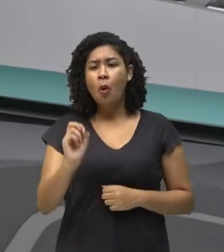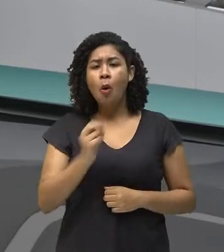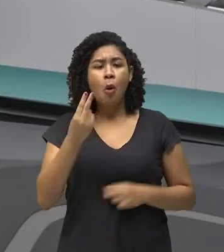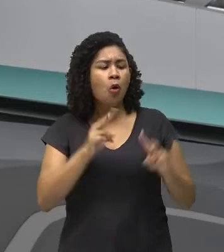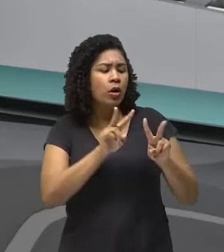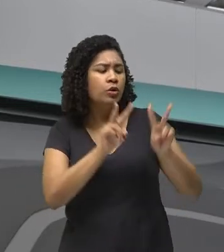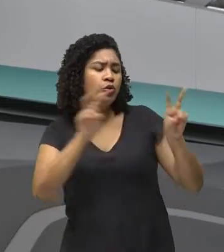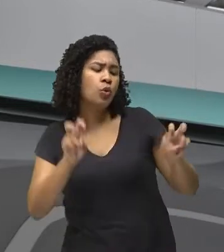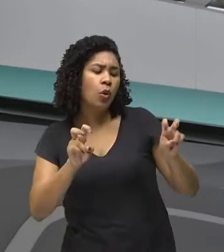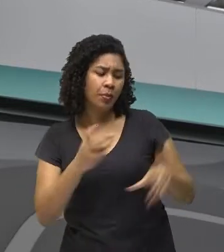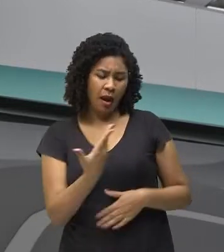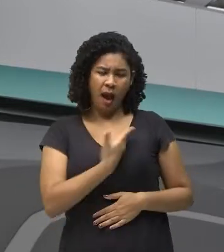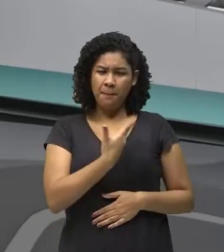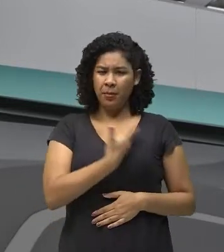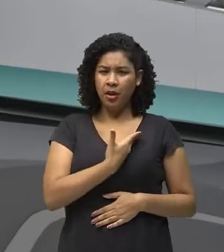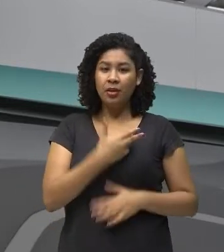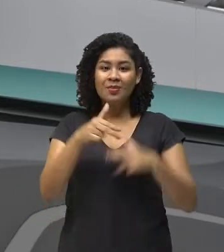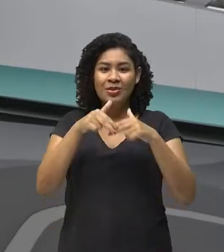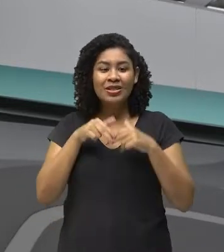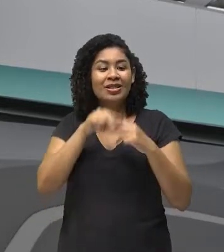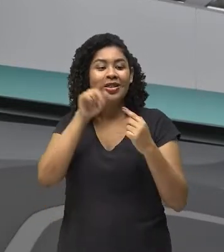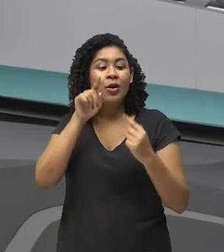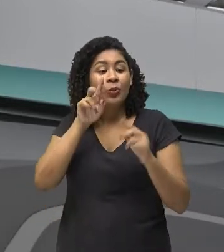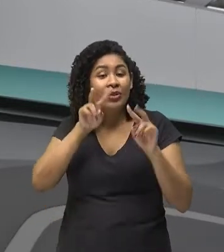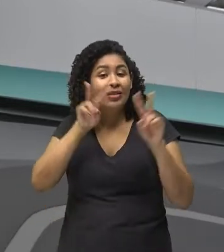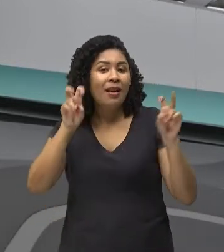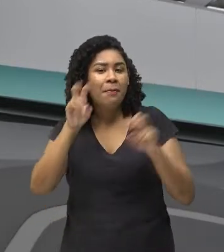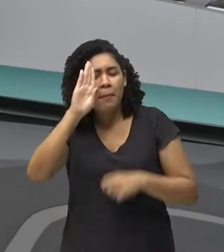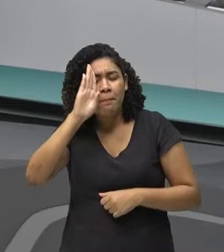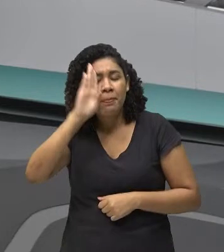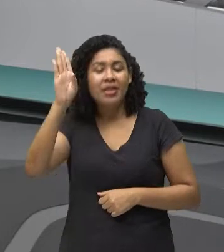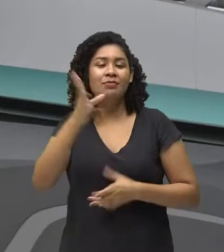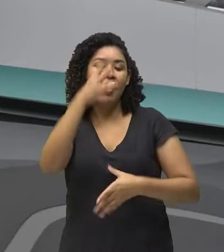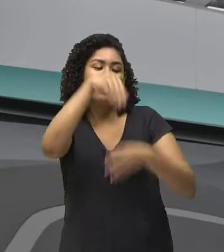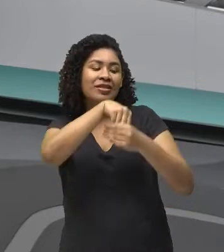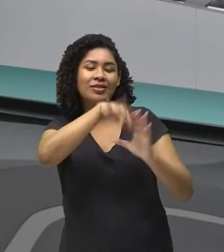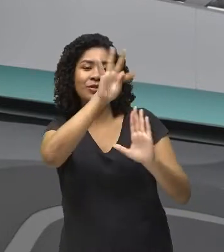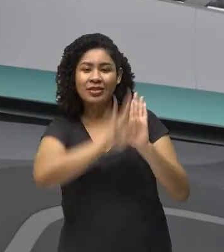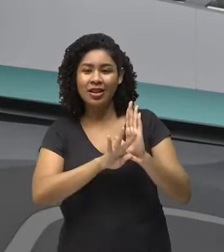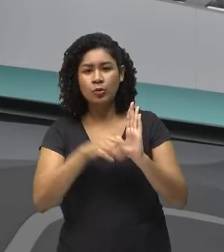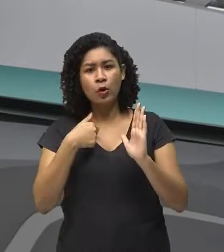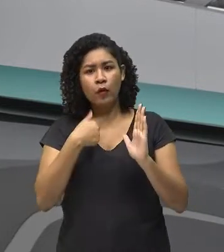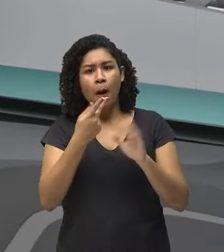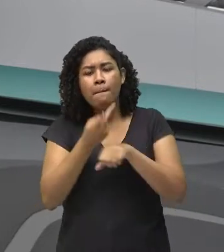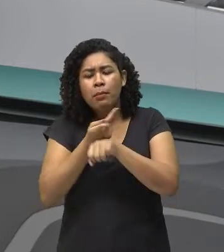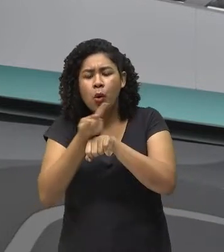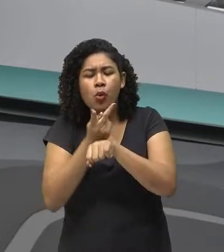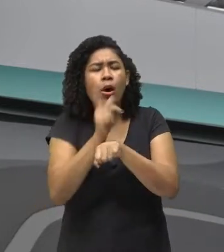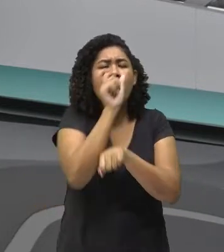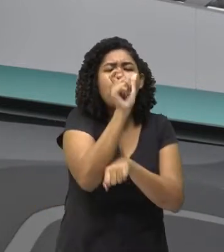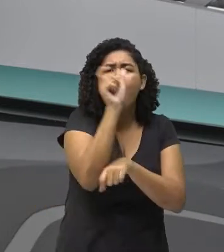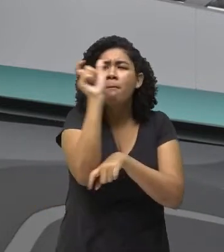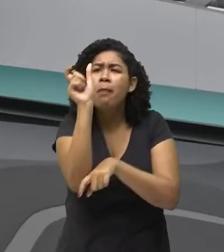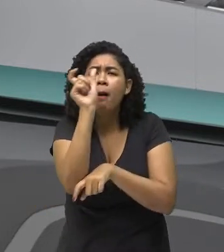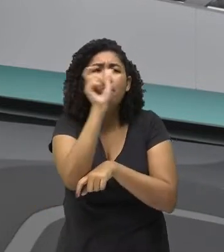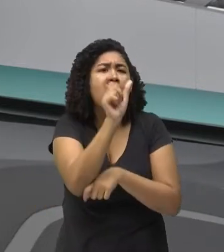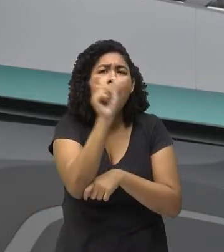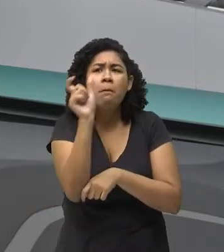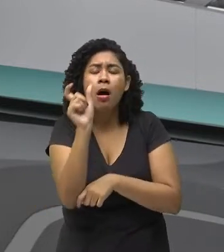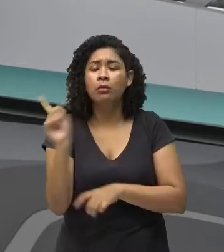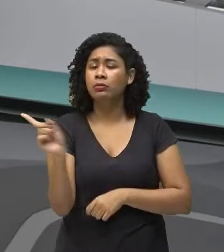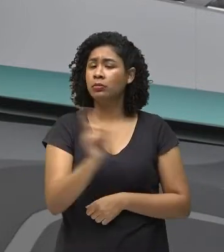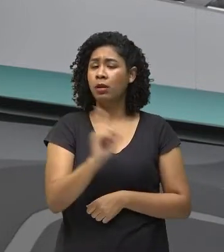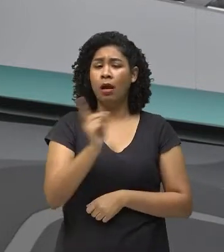ideia principal que você vai procurar no seu texto. Então, você não precisa ficar catando palavra por palavra. Não.